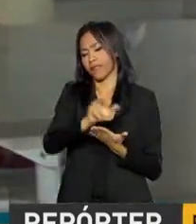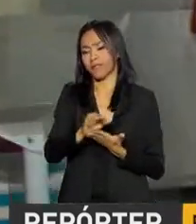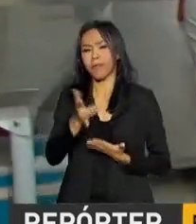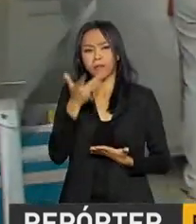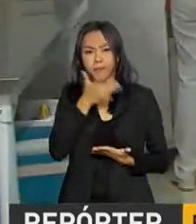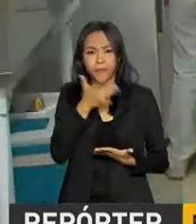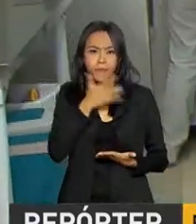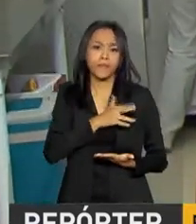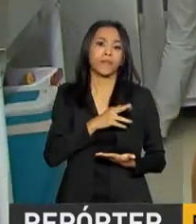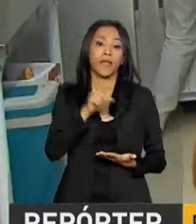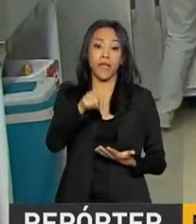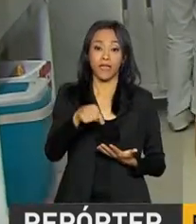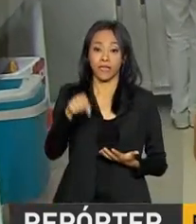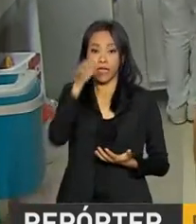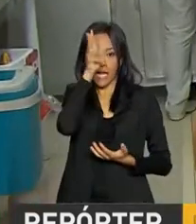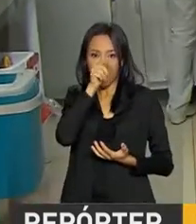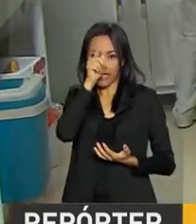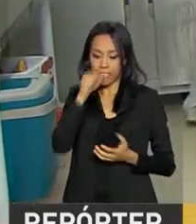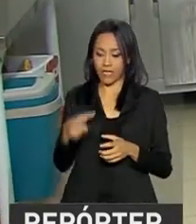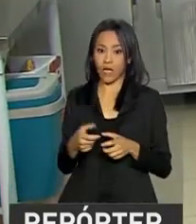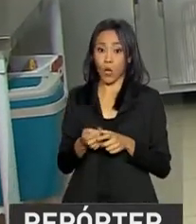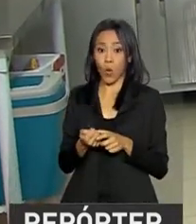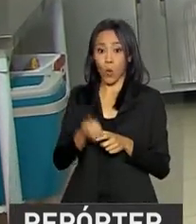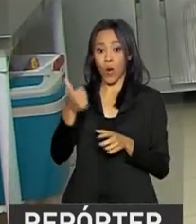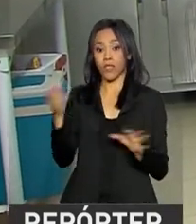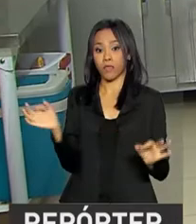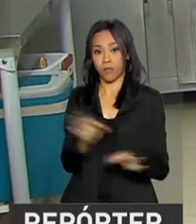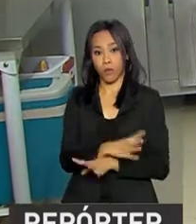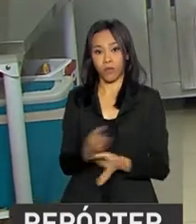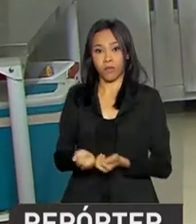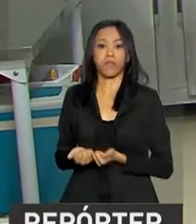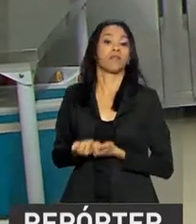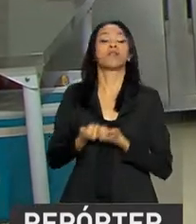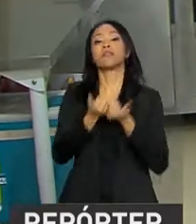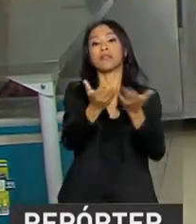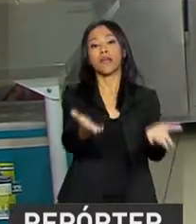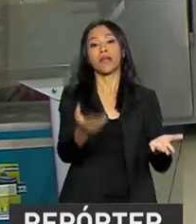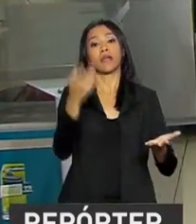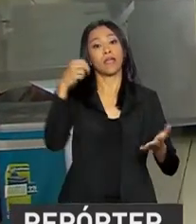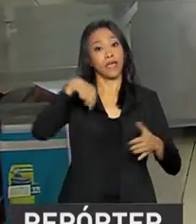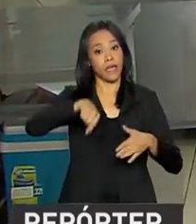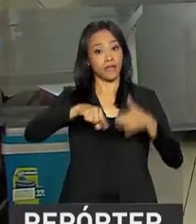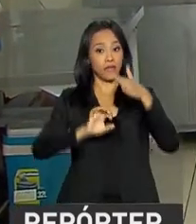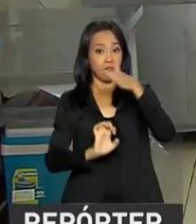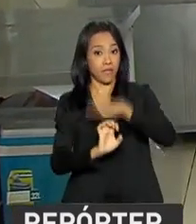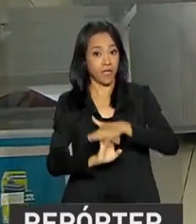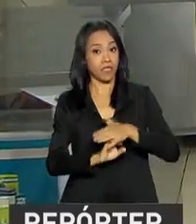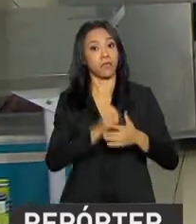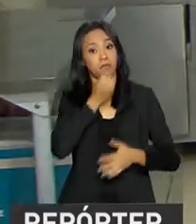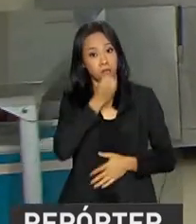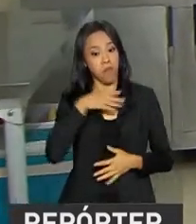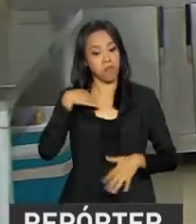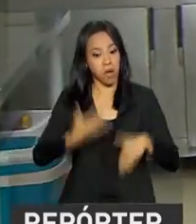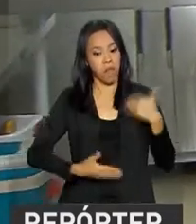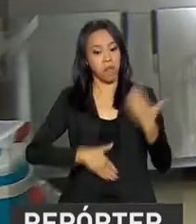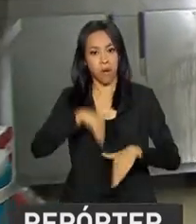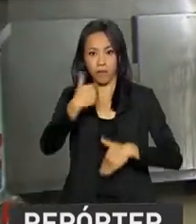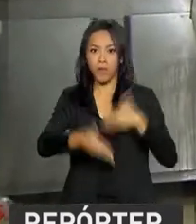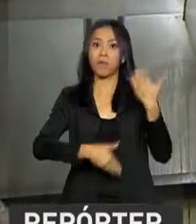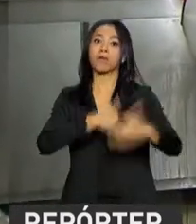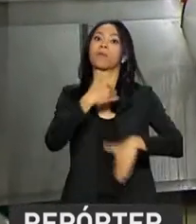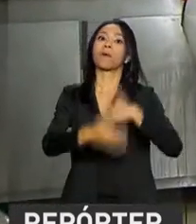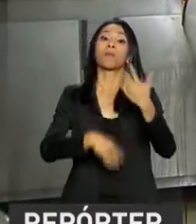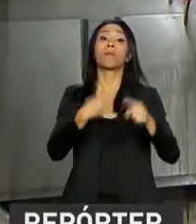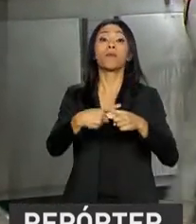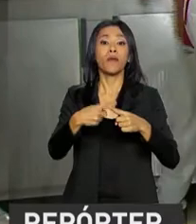gostos essa galinhada aqui ó já está quase pronta para ser entregue à empresa do renan só está de vento em poupa porque ele conseguiu